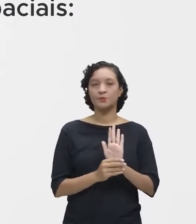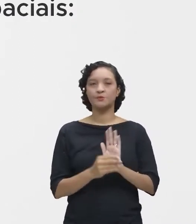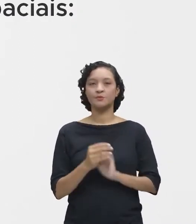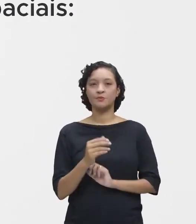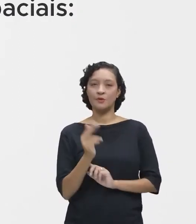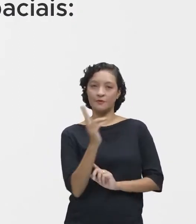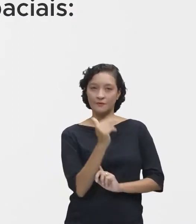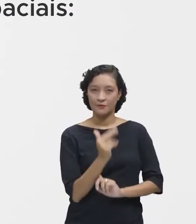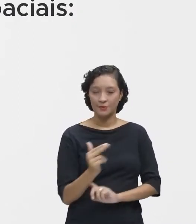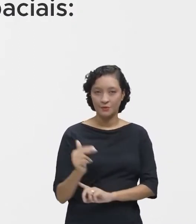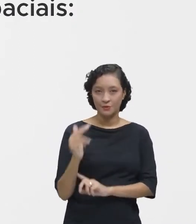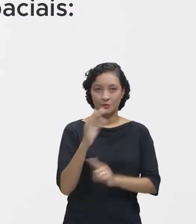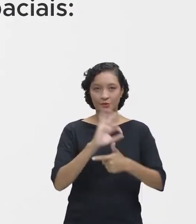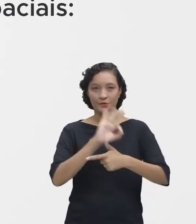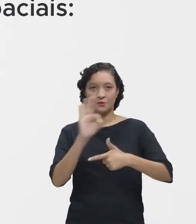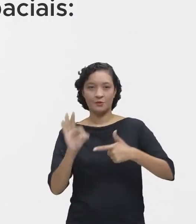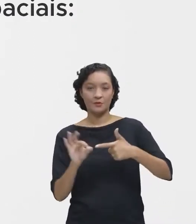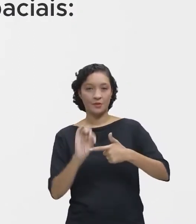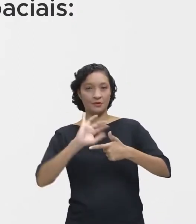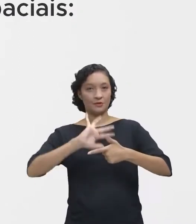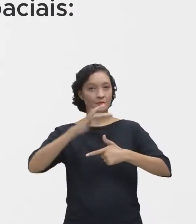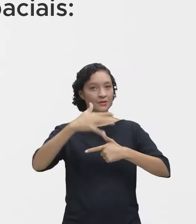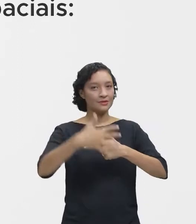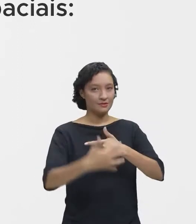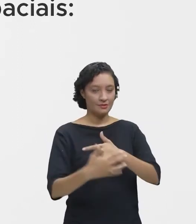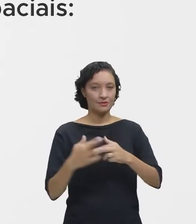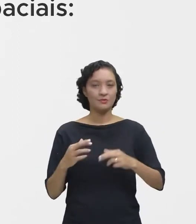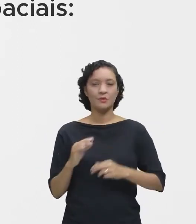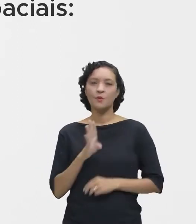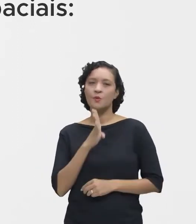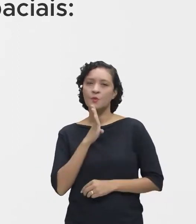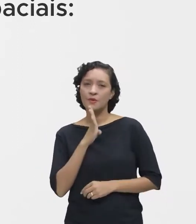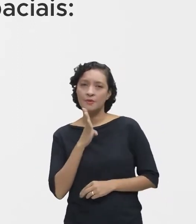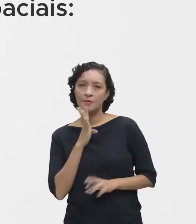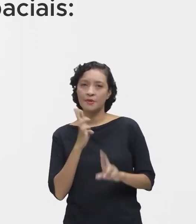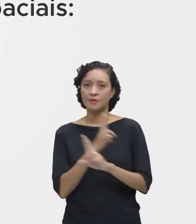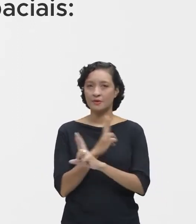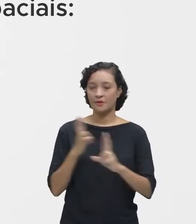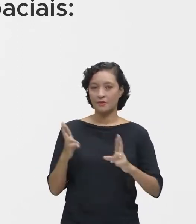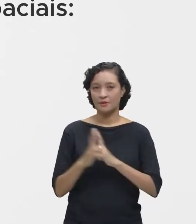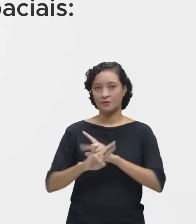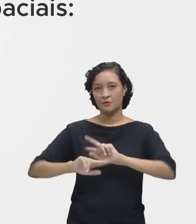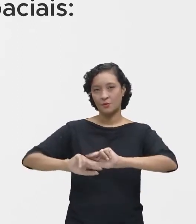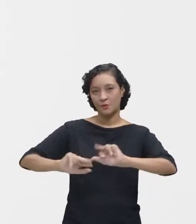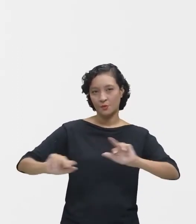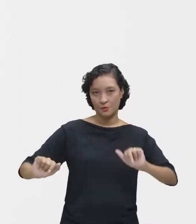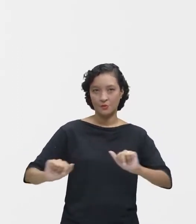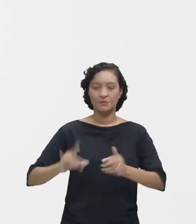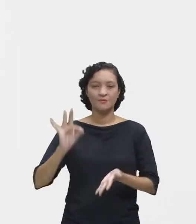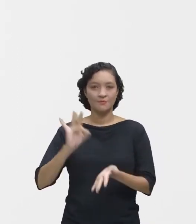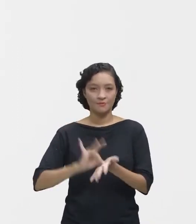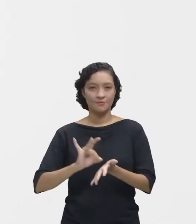geométricas e espaciais, reconhecimento e relações com objetos familiares do mundo físico.